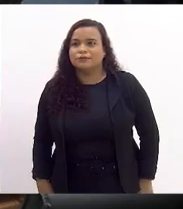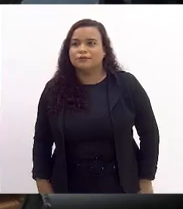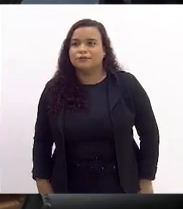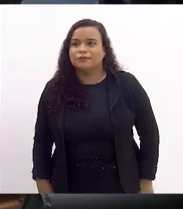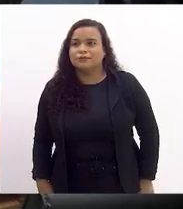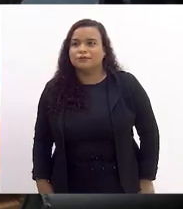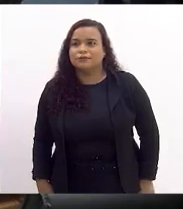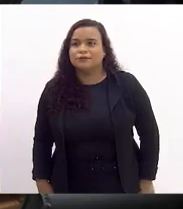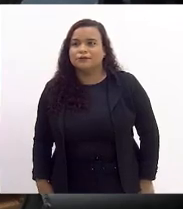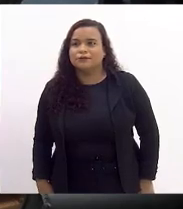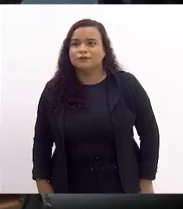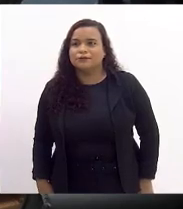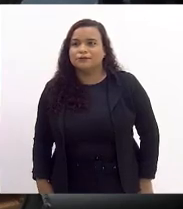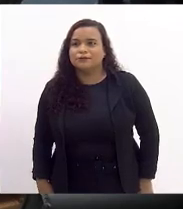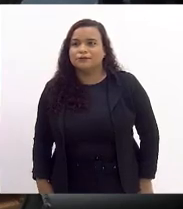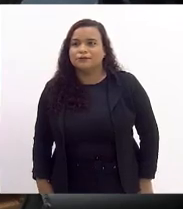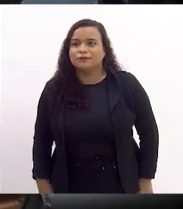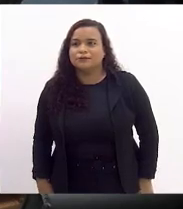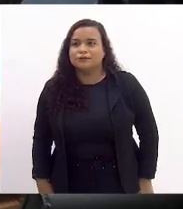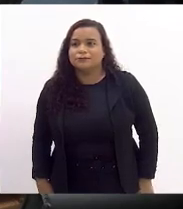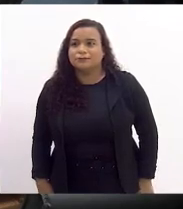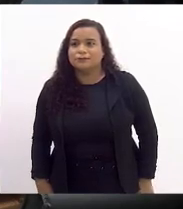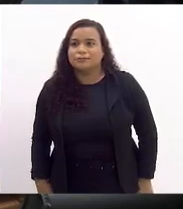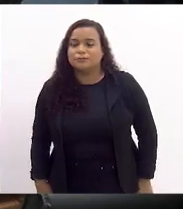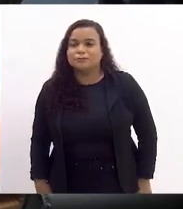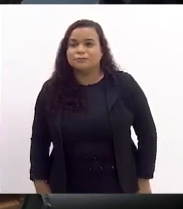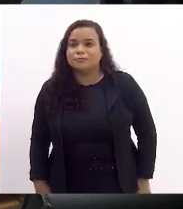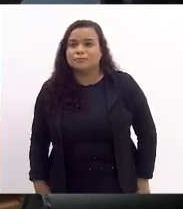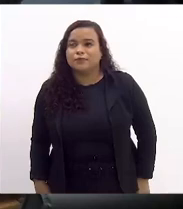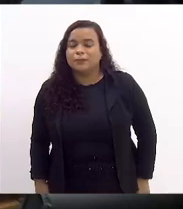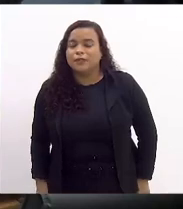e vamo lá sabe o que foi que pagar